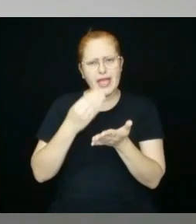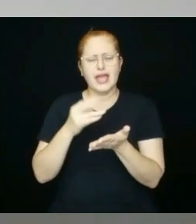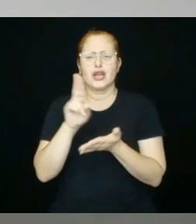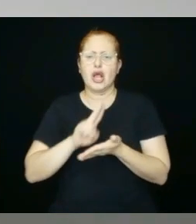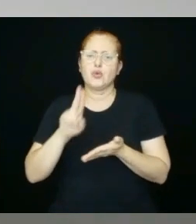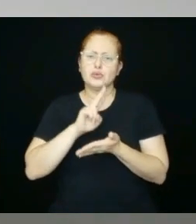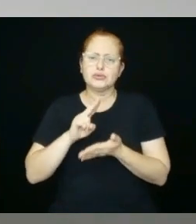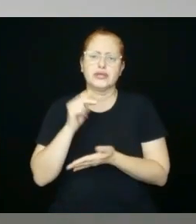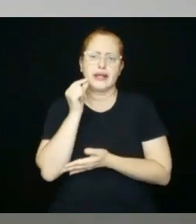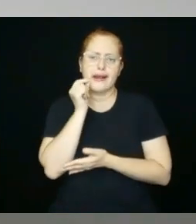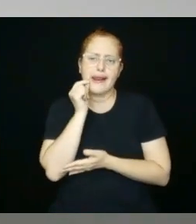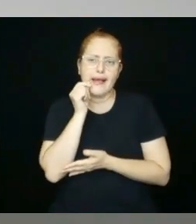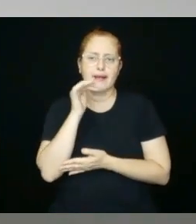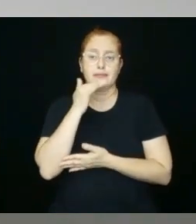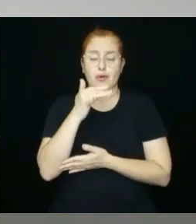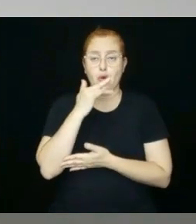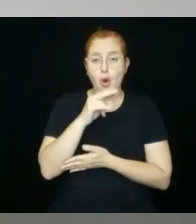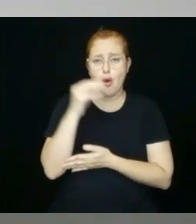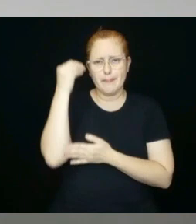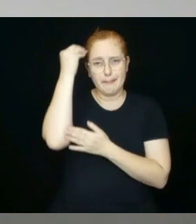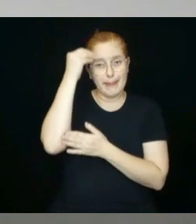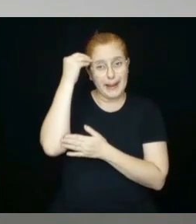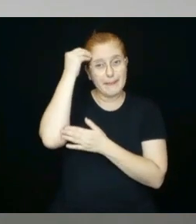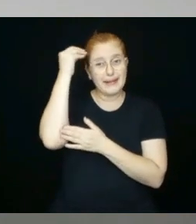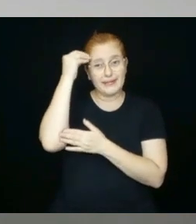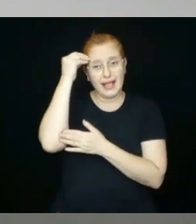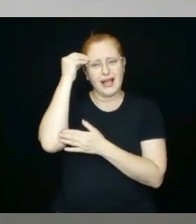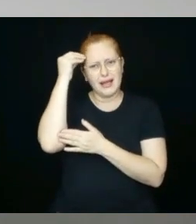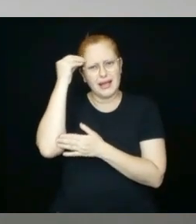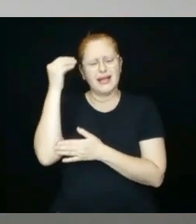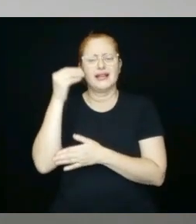lápis de cor, para experimentar mesmo, aquela coisa bem íntima de